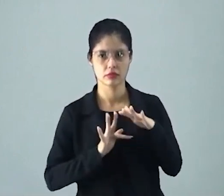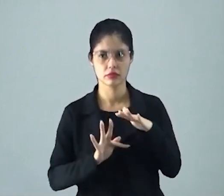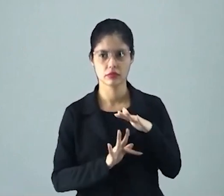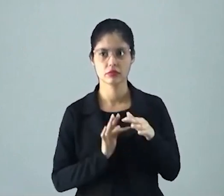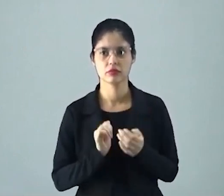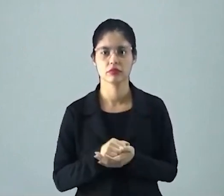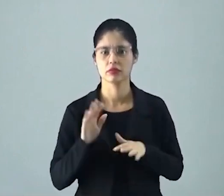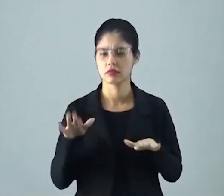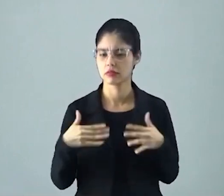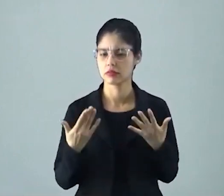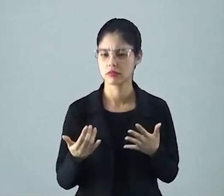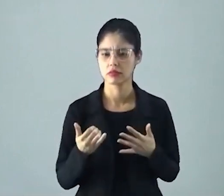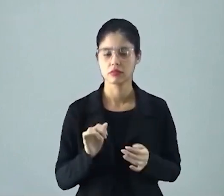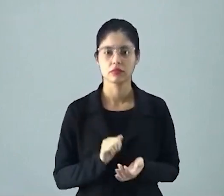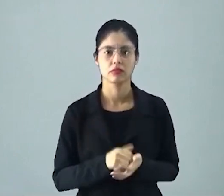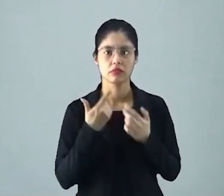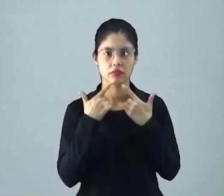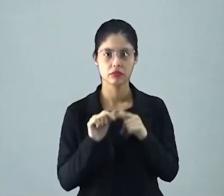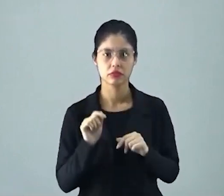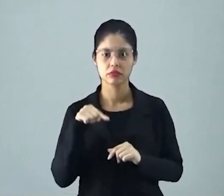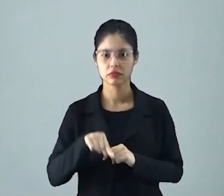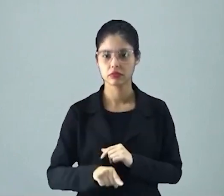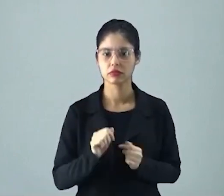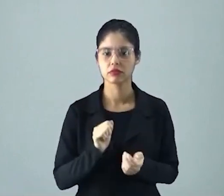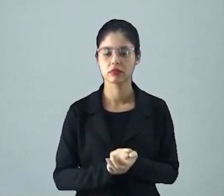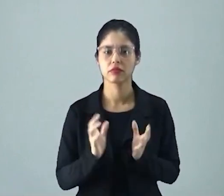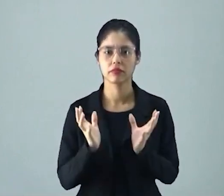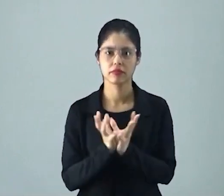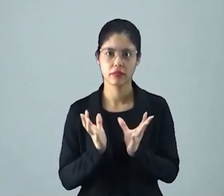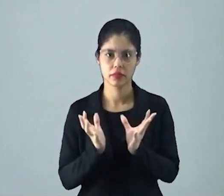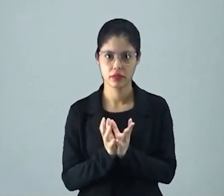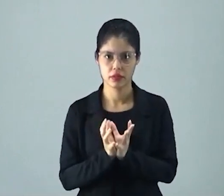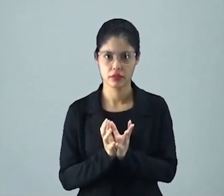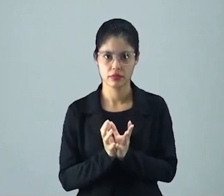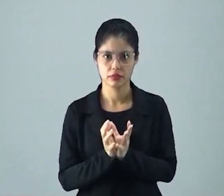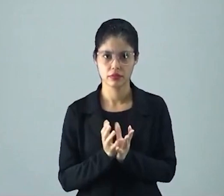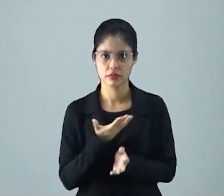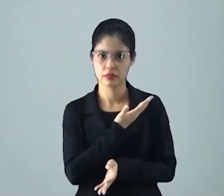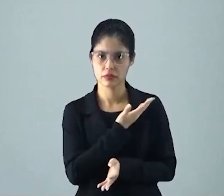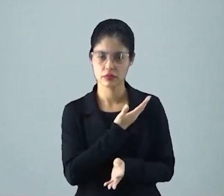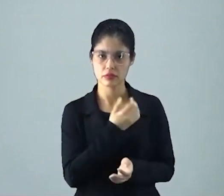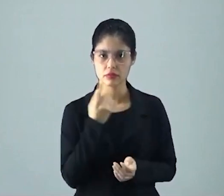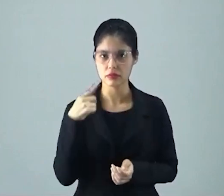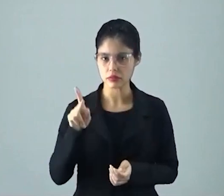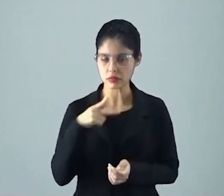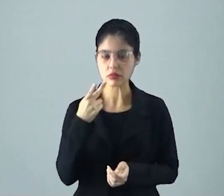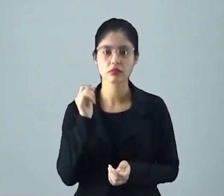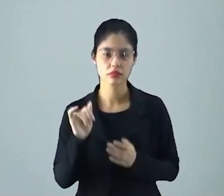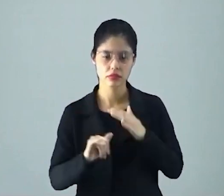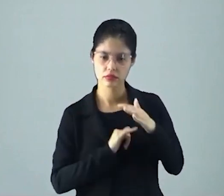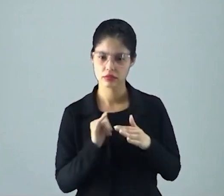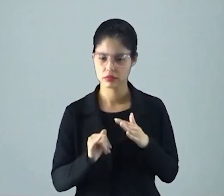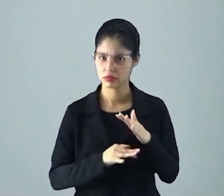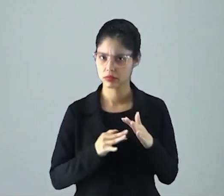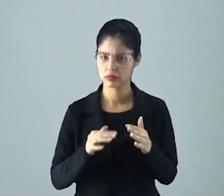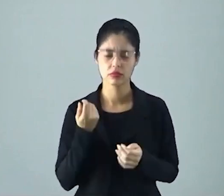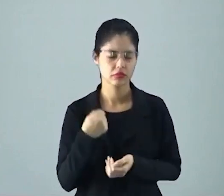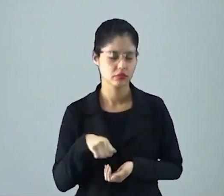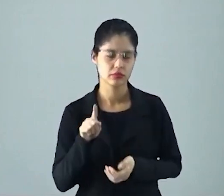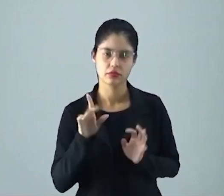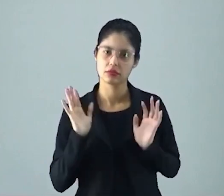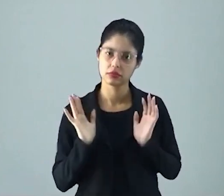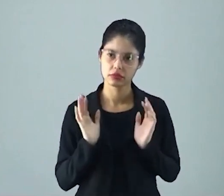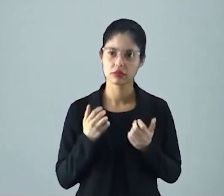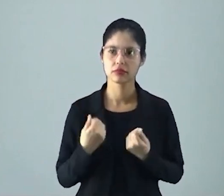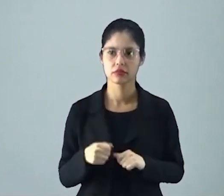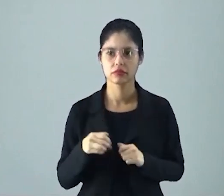formal. Que linguagem eu vou utilizar aqui dentro desse grupo, né, de amigos? Eu vou chegar lá falando formalmente? Não, né? Então